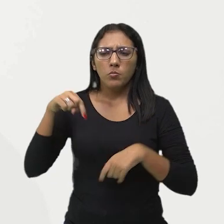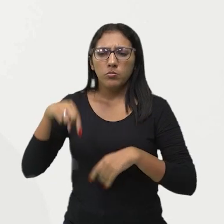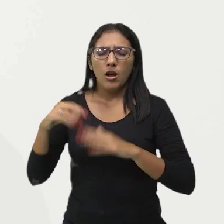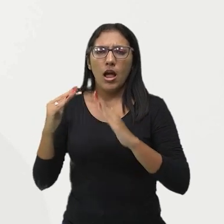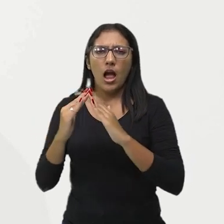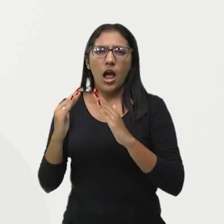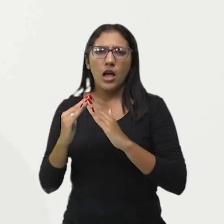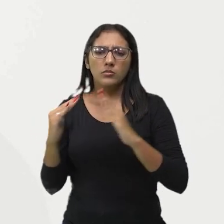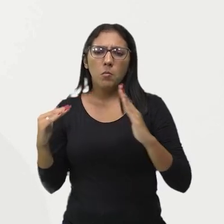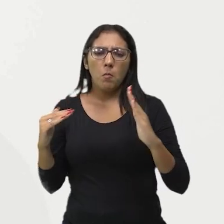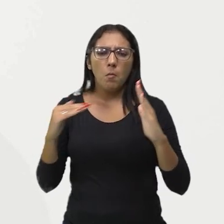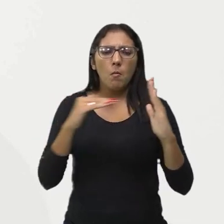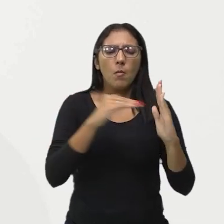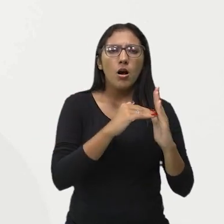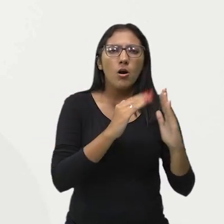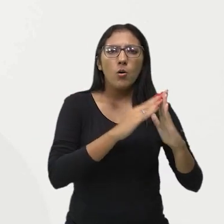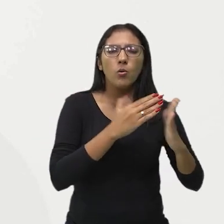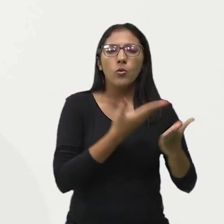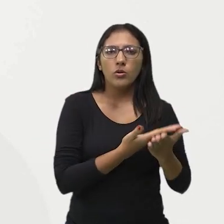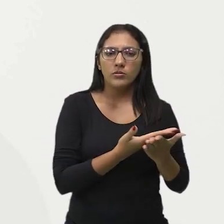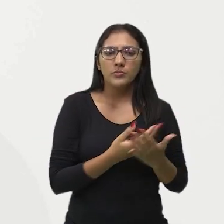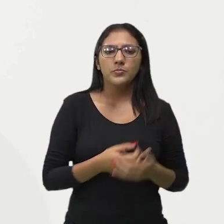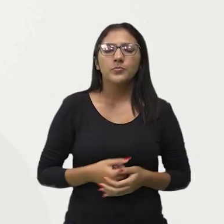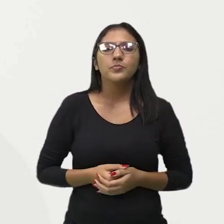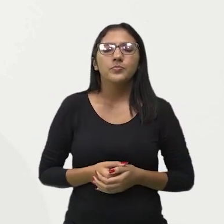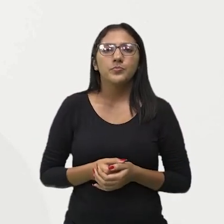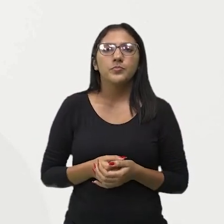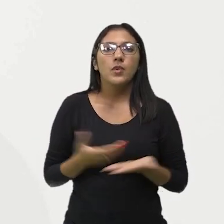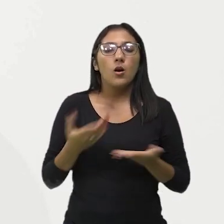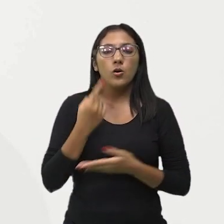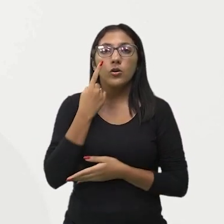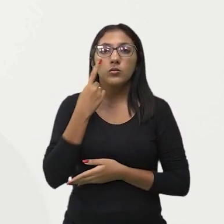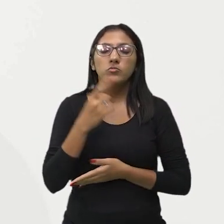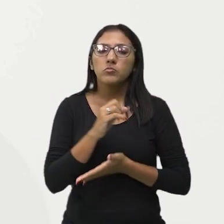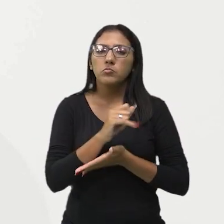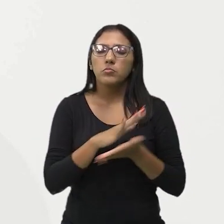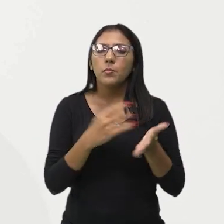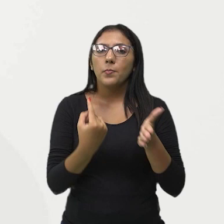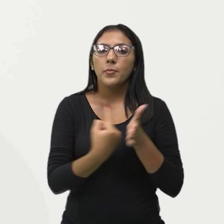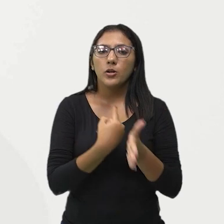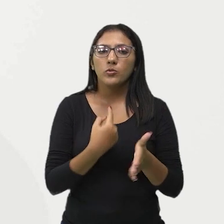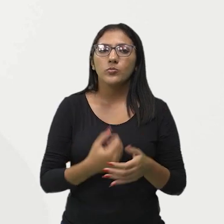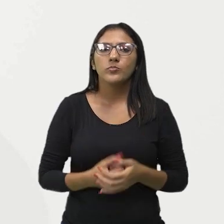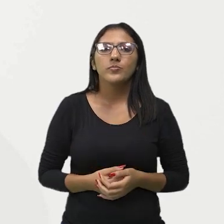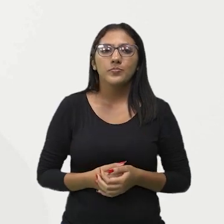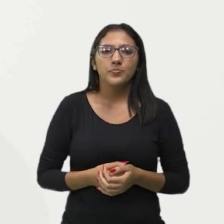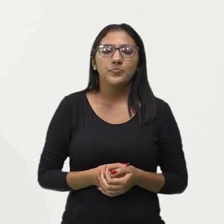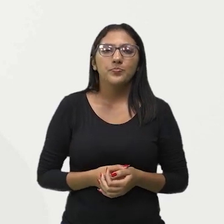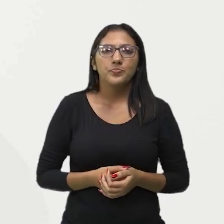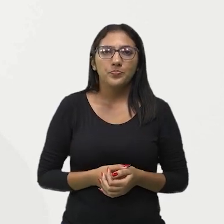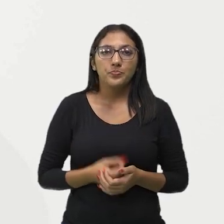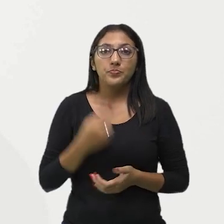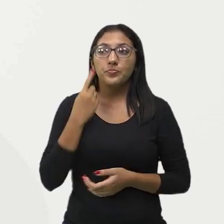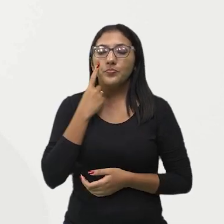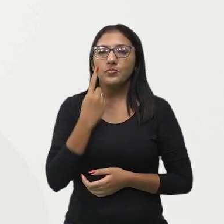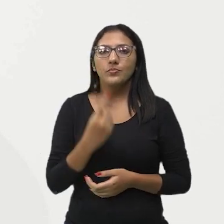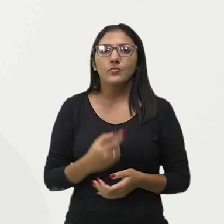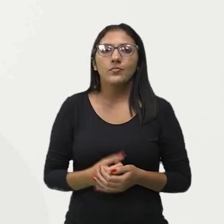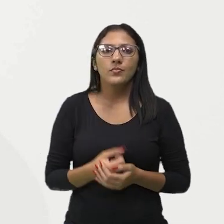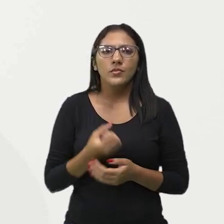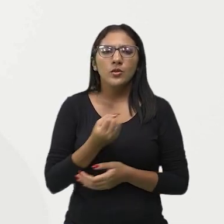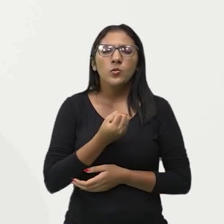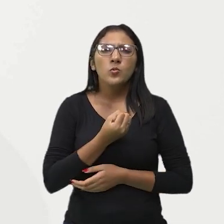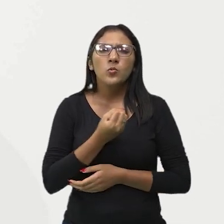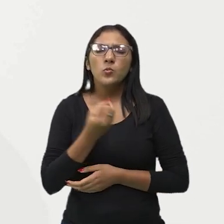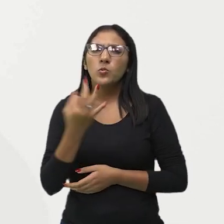que ele quer que a gente calcule? Quantas voltas completas foram dadas pela roda da bicicleta?